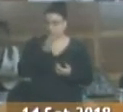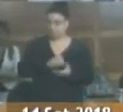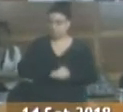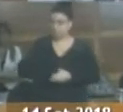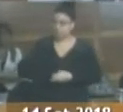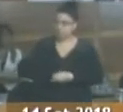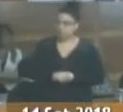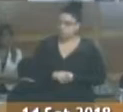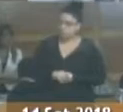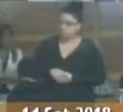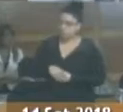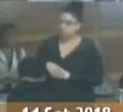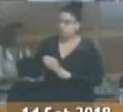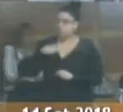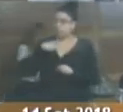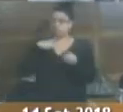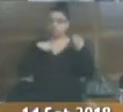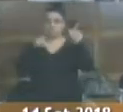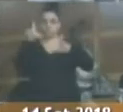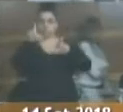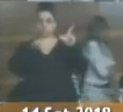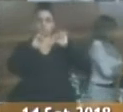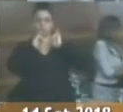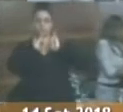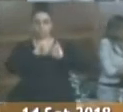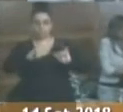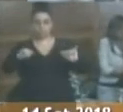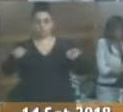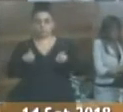Vai ter um canal de televisão, né,